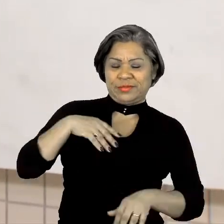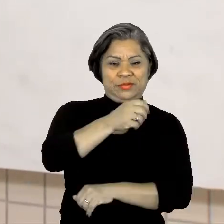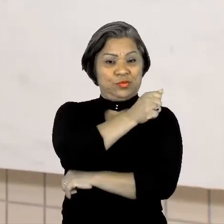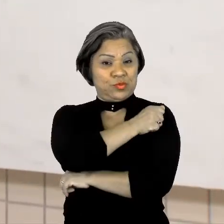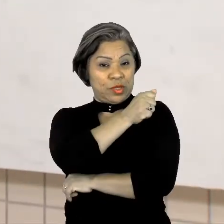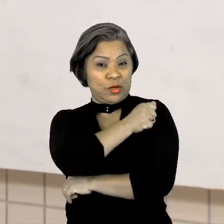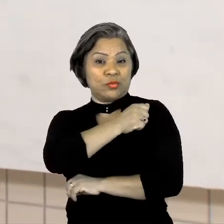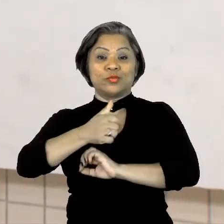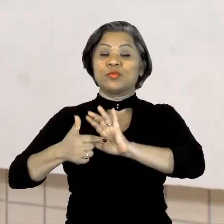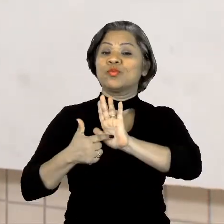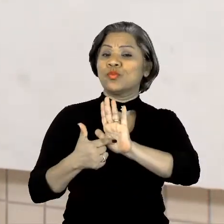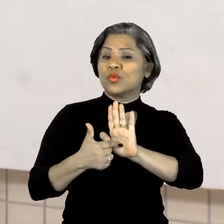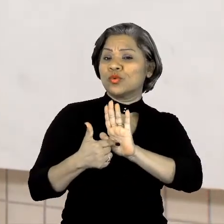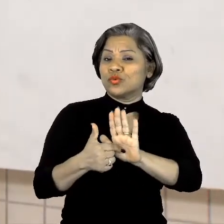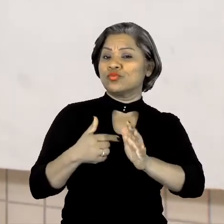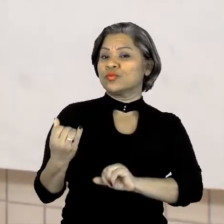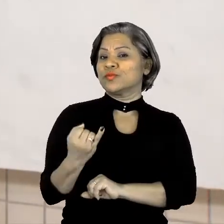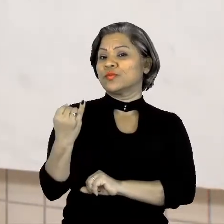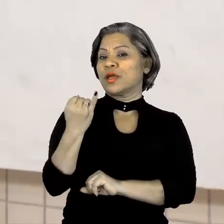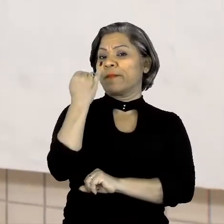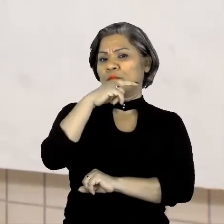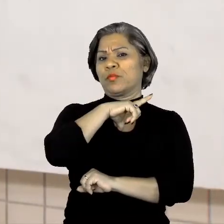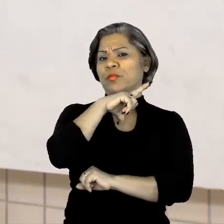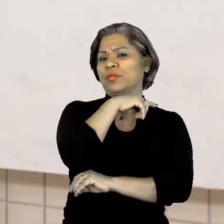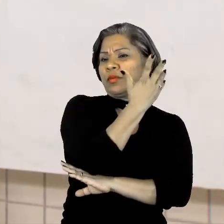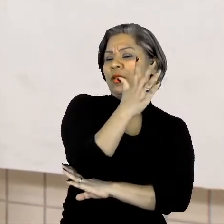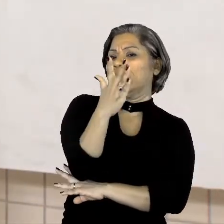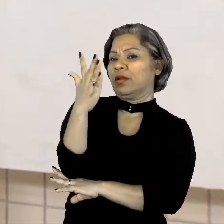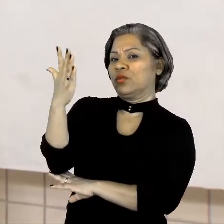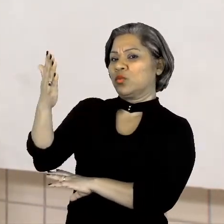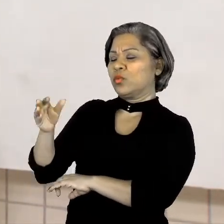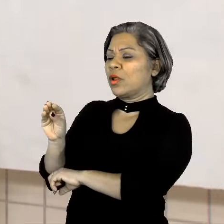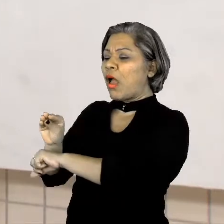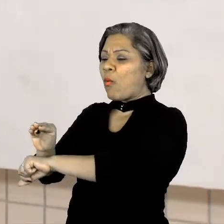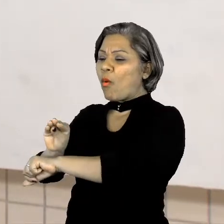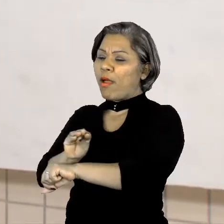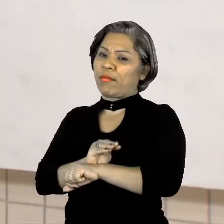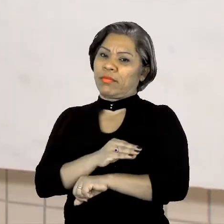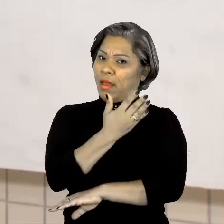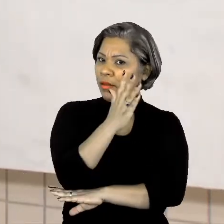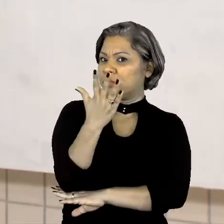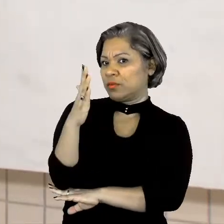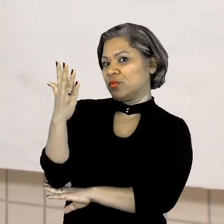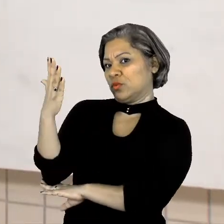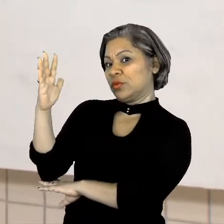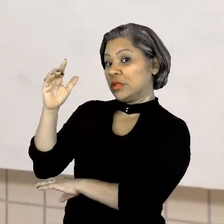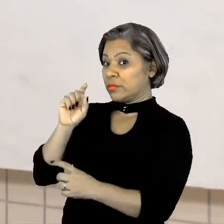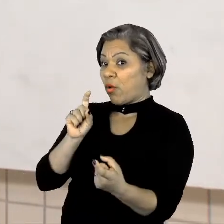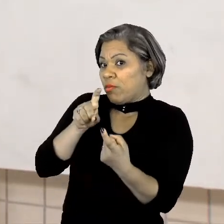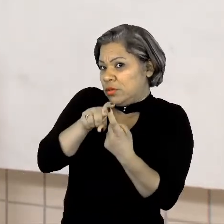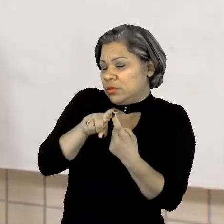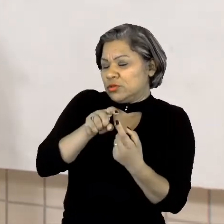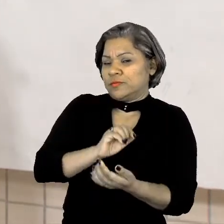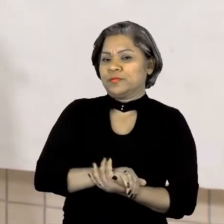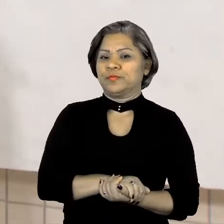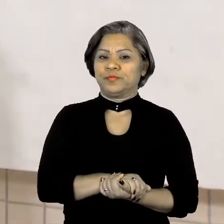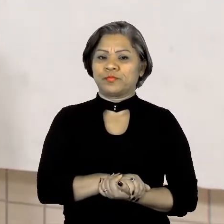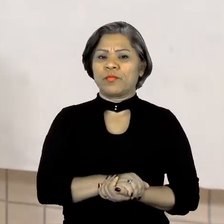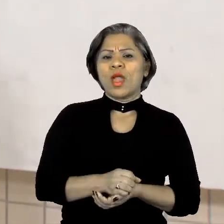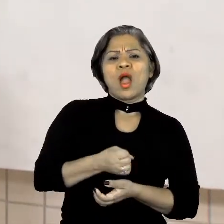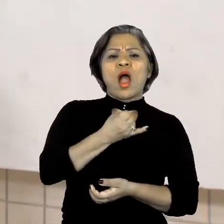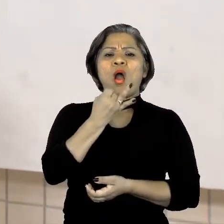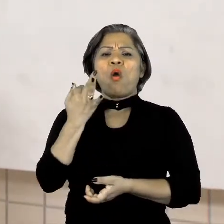e mostrar a importância que tem a natureza, de preservar a natureza, tá? Esse foi o objetivo. Quantos